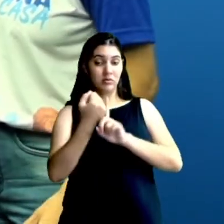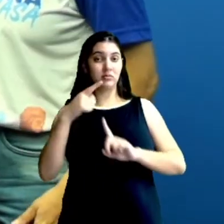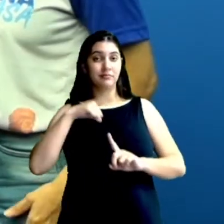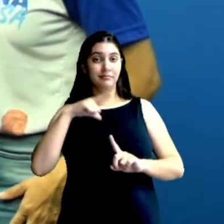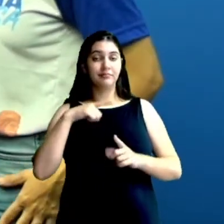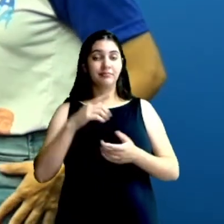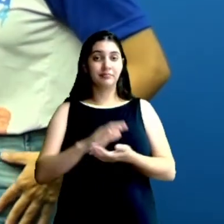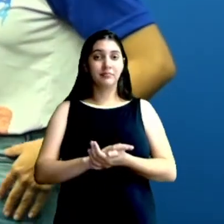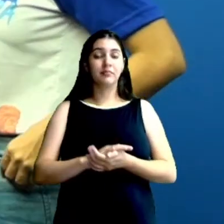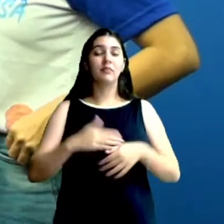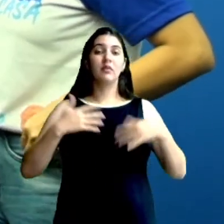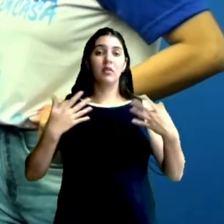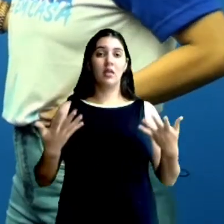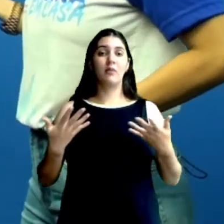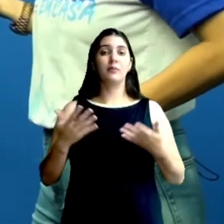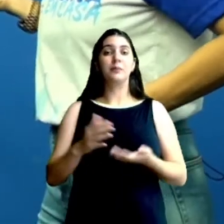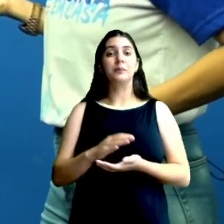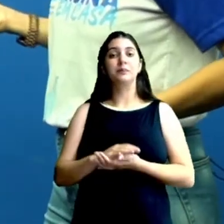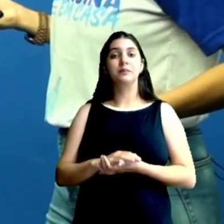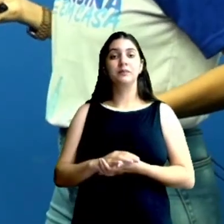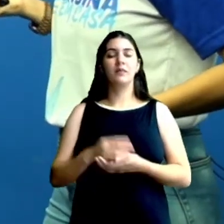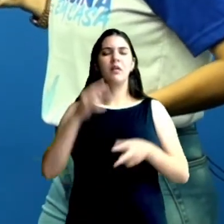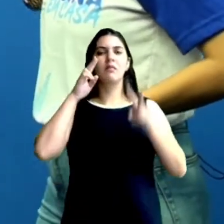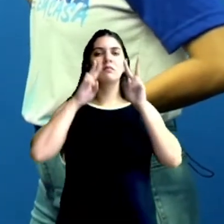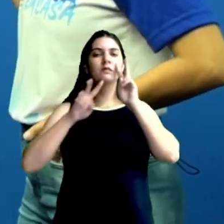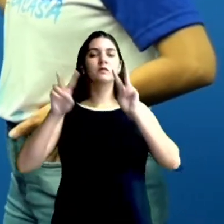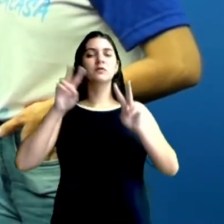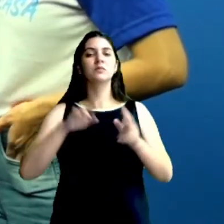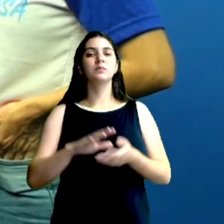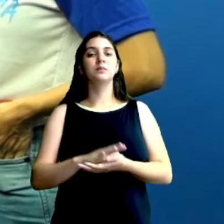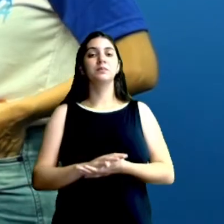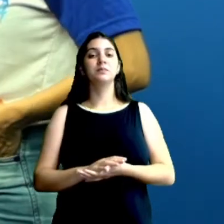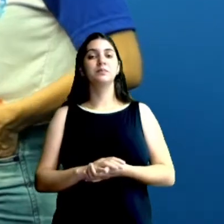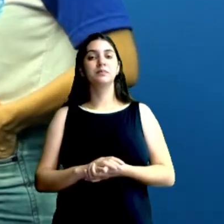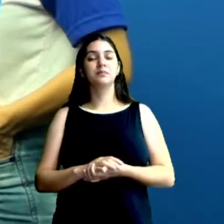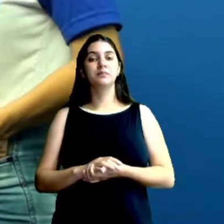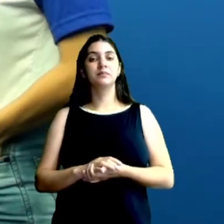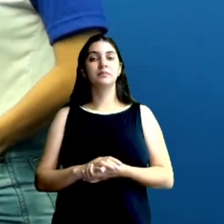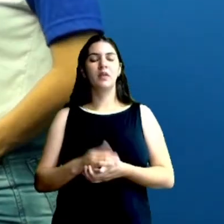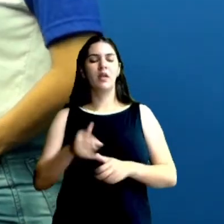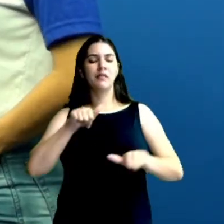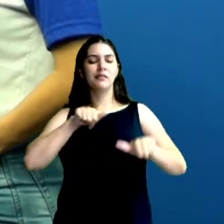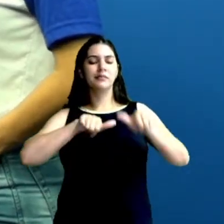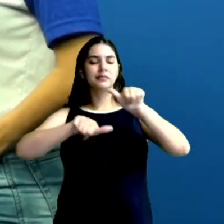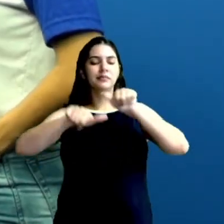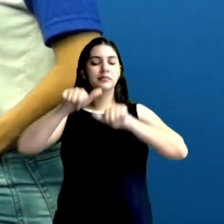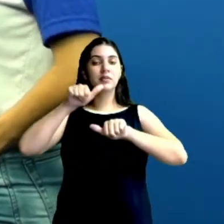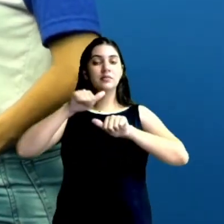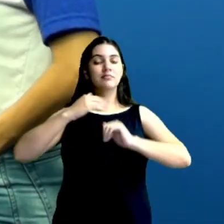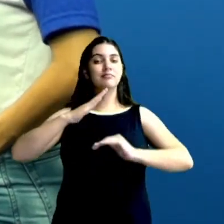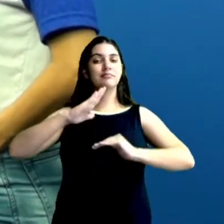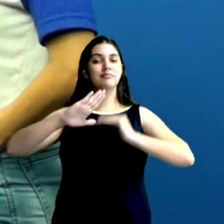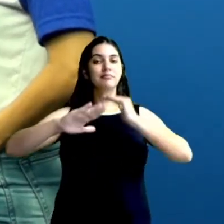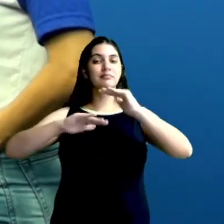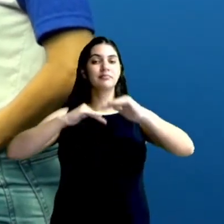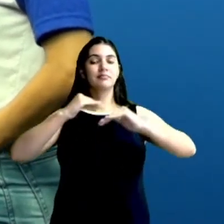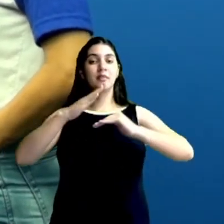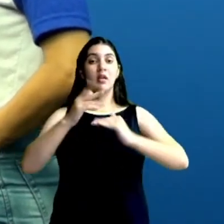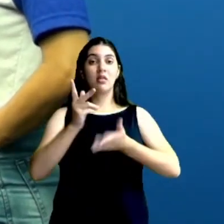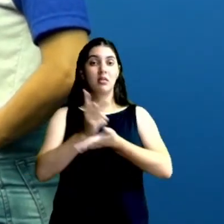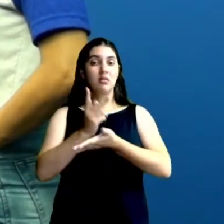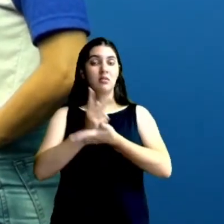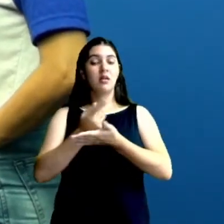tinha. Então, pessoal, vejam só, as mudanças e evoluções sempre